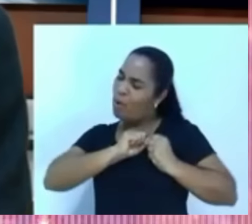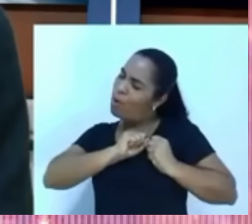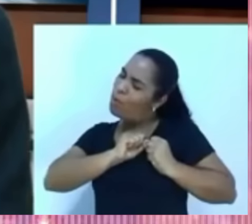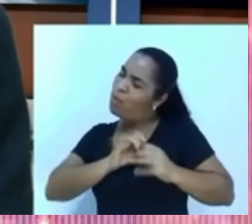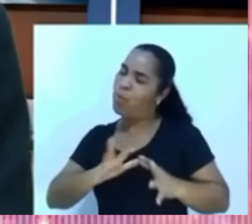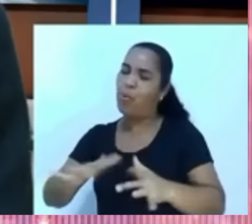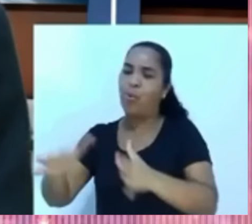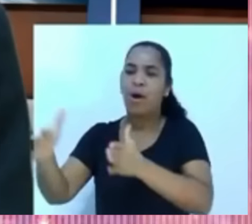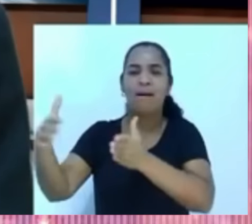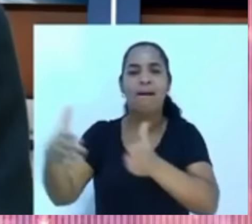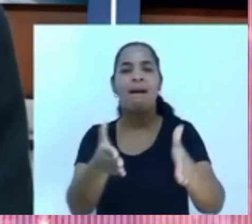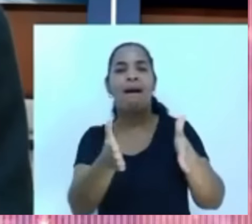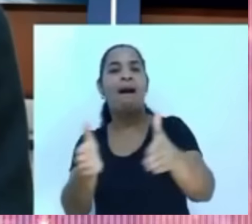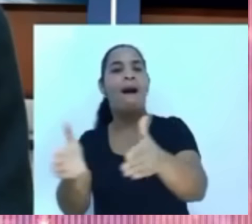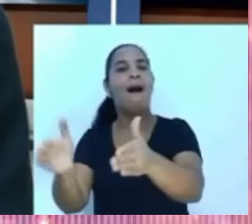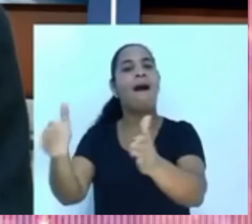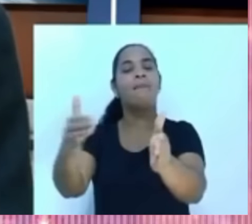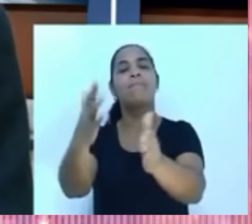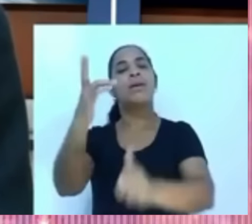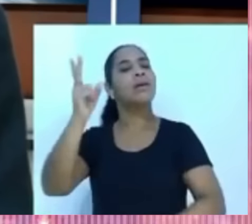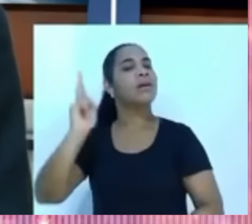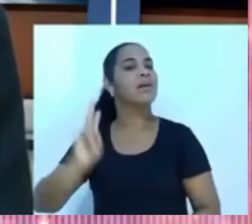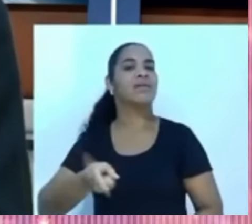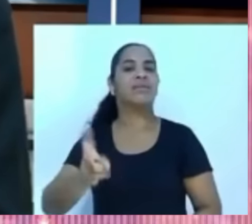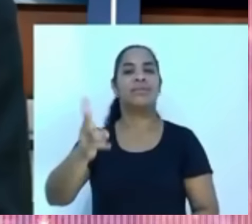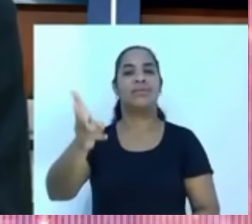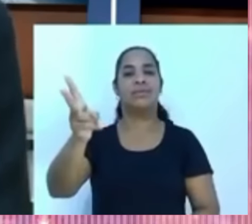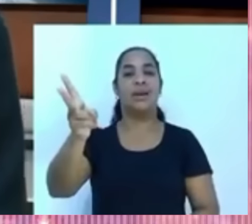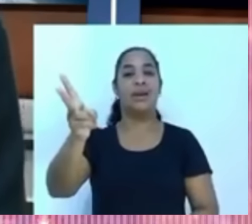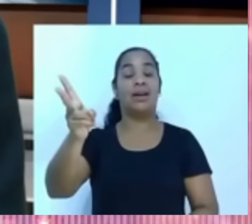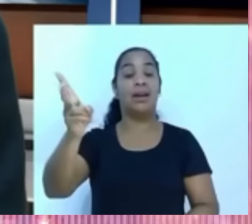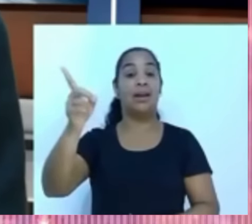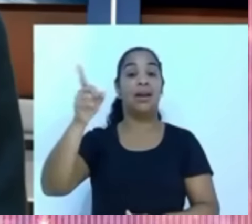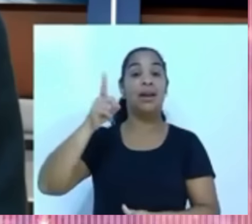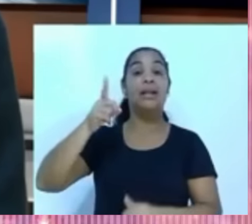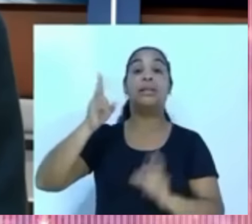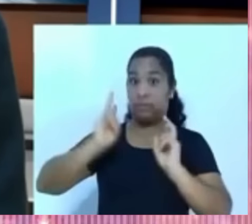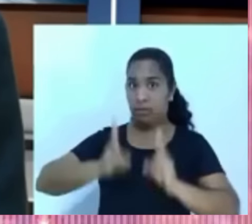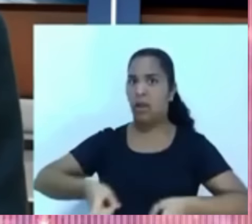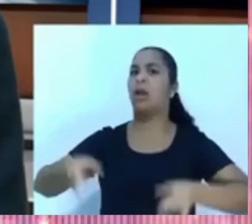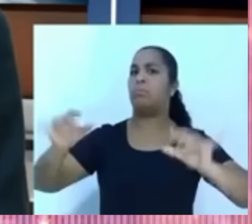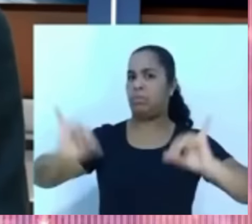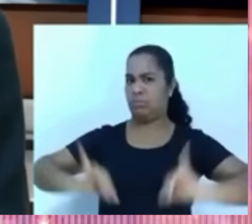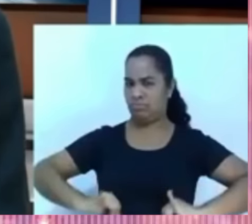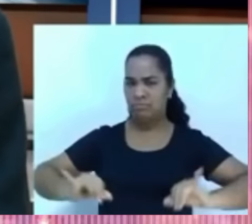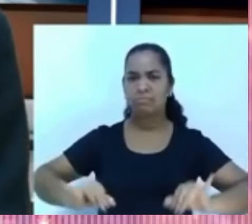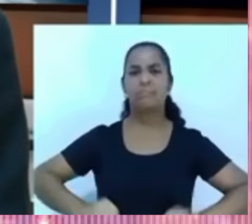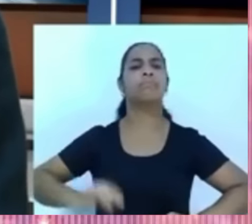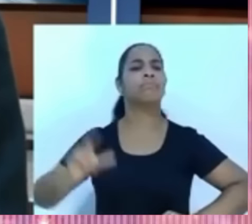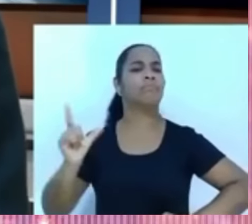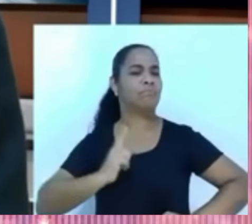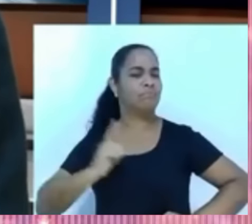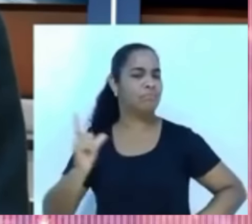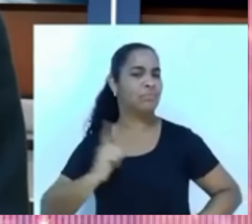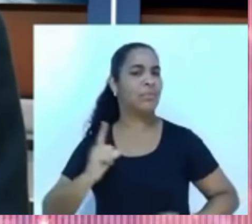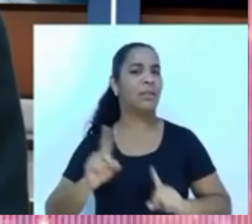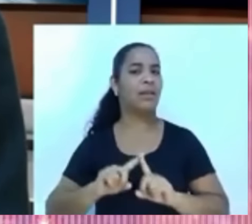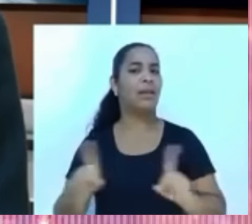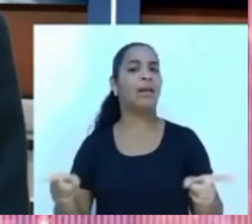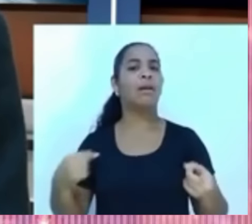rutilante estrelada embora os espinhos que estão ao solo para poder